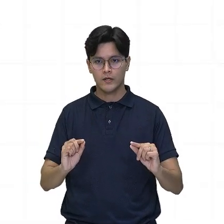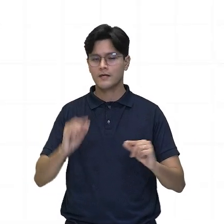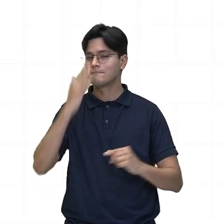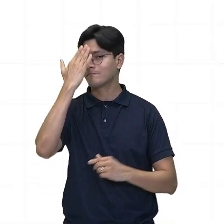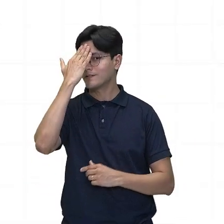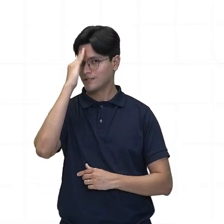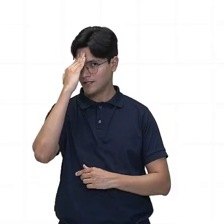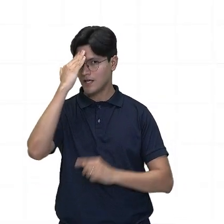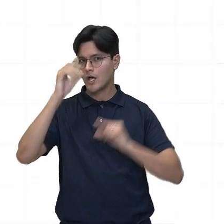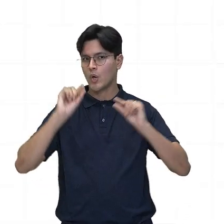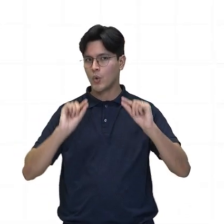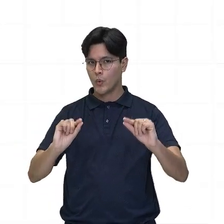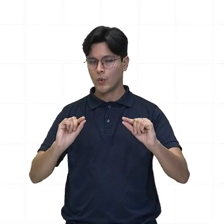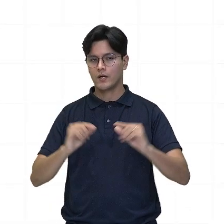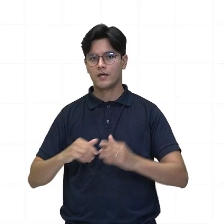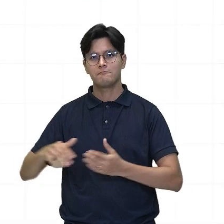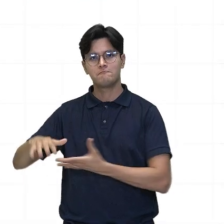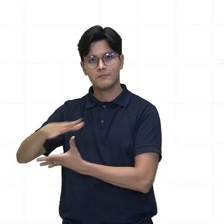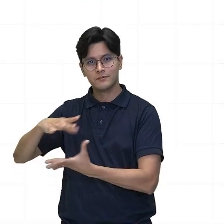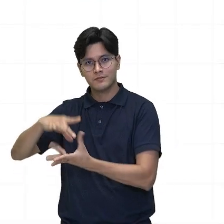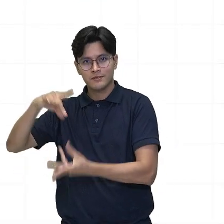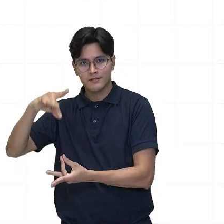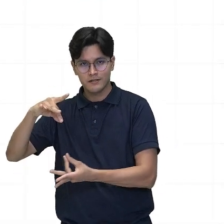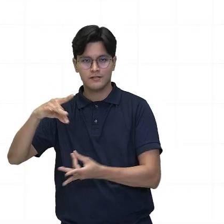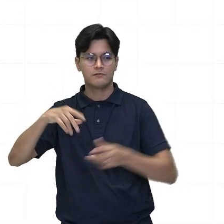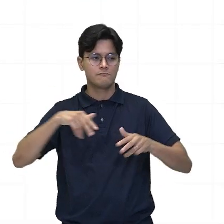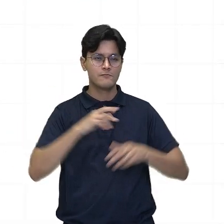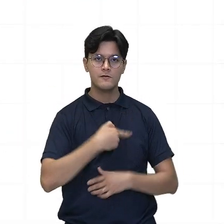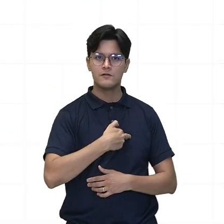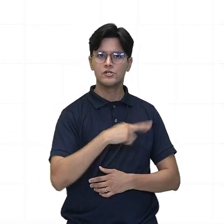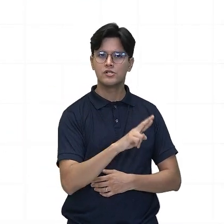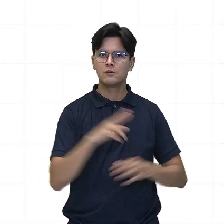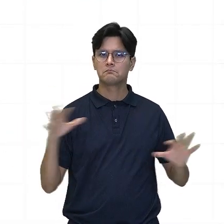algumas relações entre espiritualidade e religião.